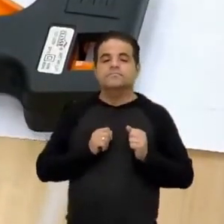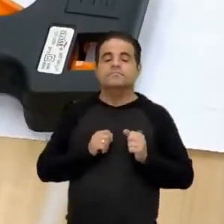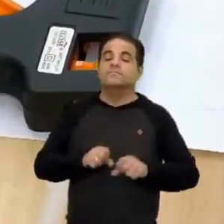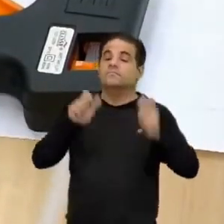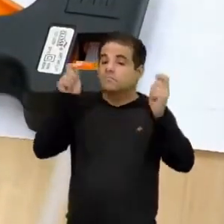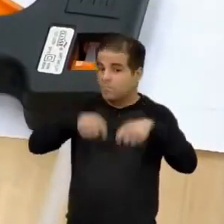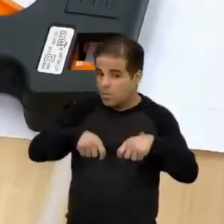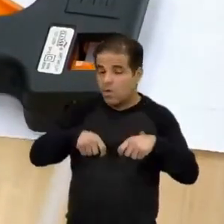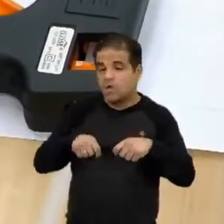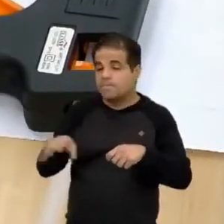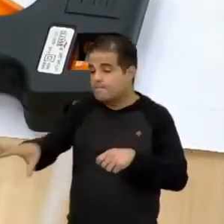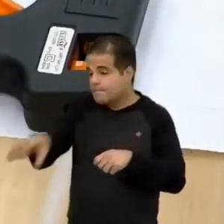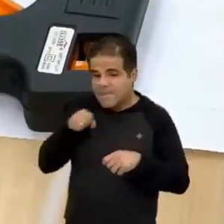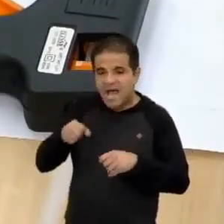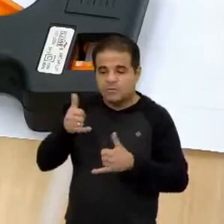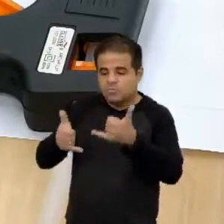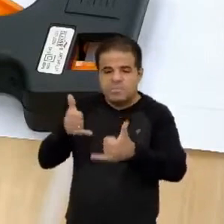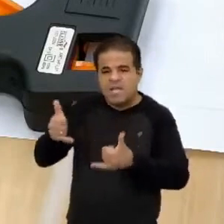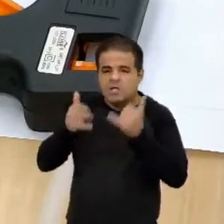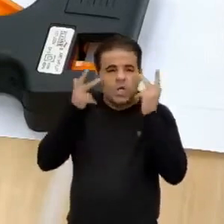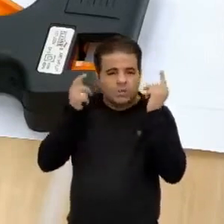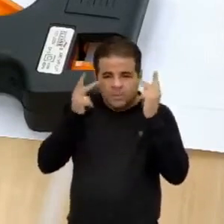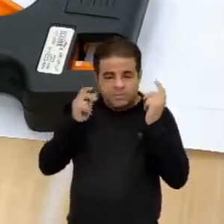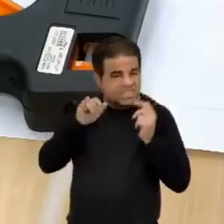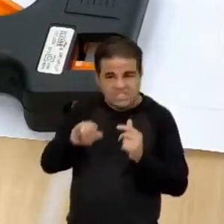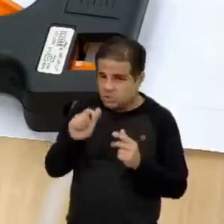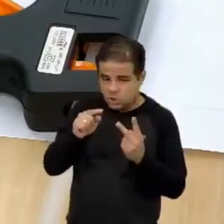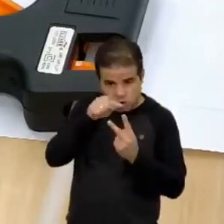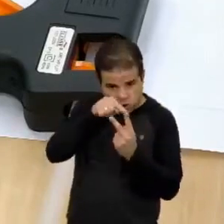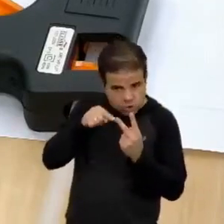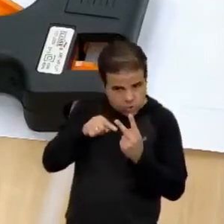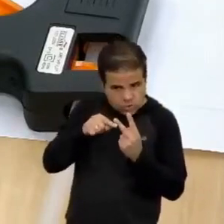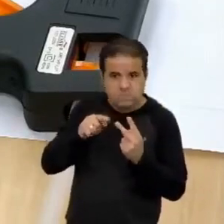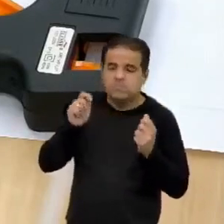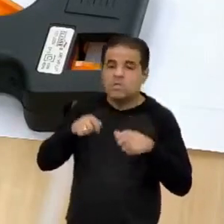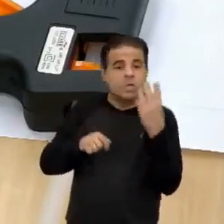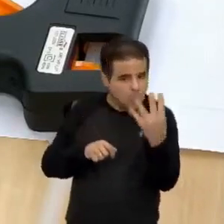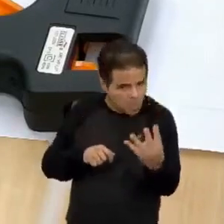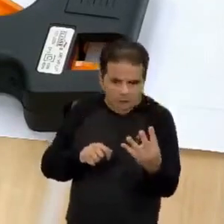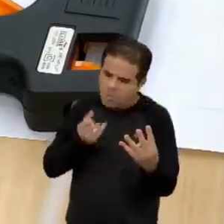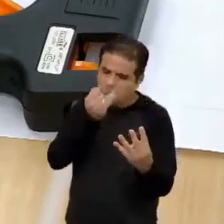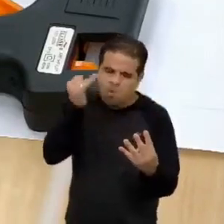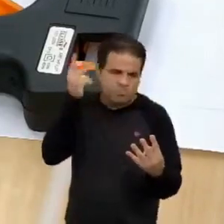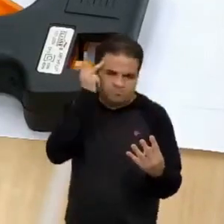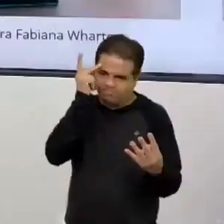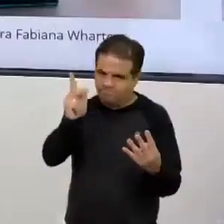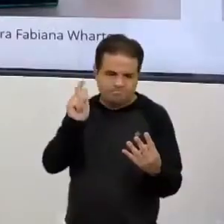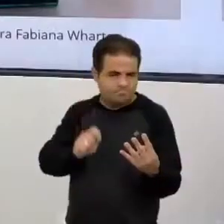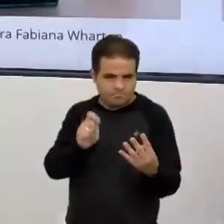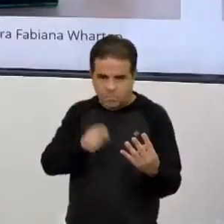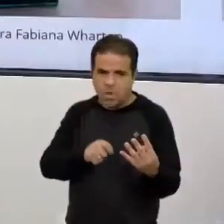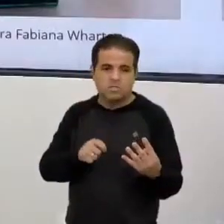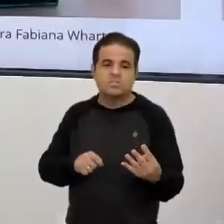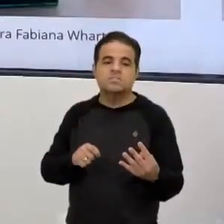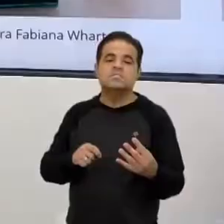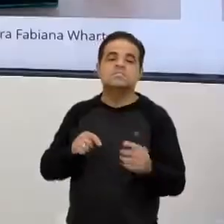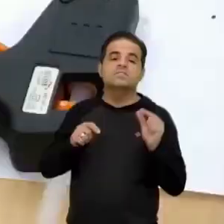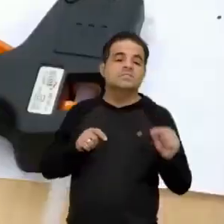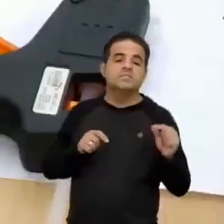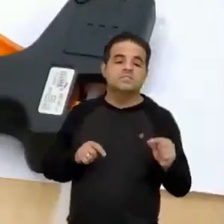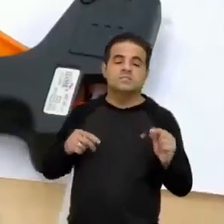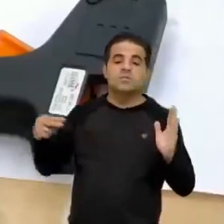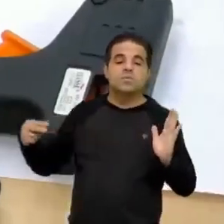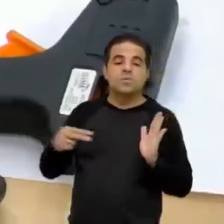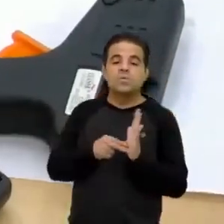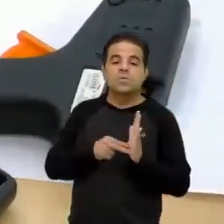Você pode tirar isso de um brinquedo normal. Se não tiver de 2, pode ser de 4 pilhas, de quanto tiver, tá? E esse aqui é um plug